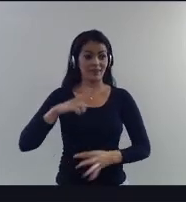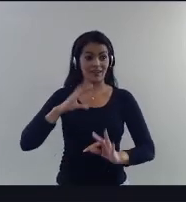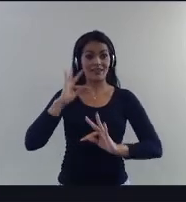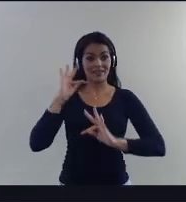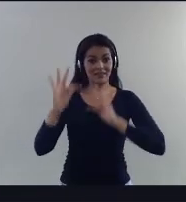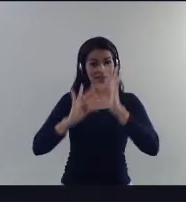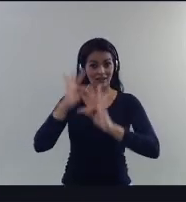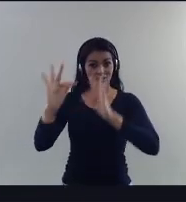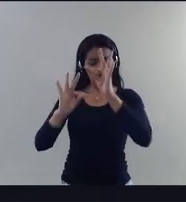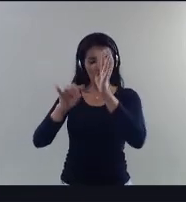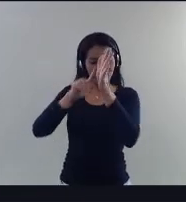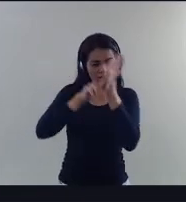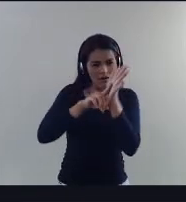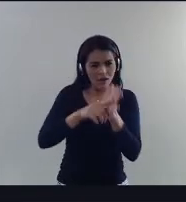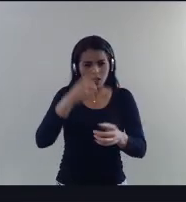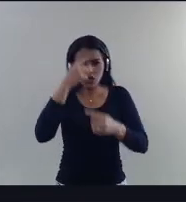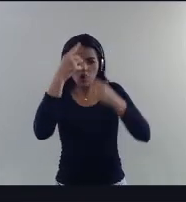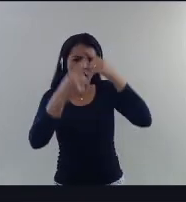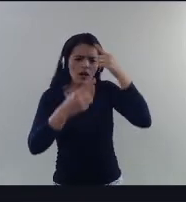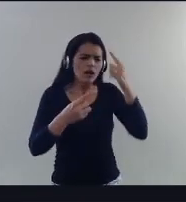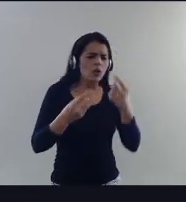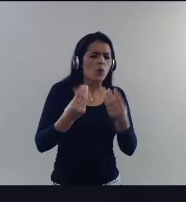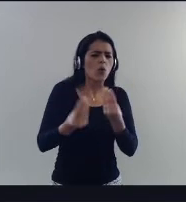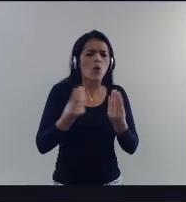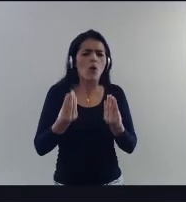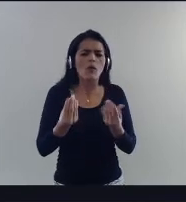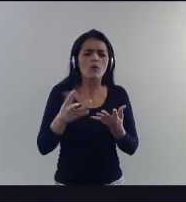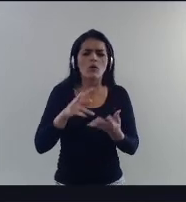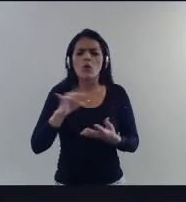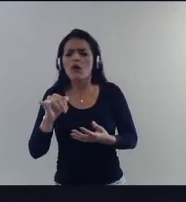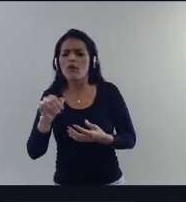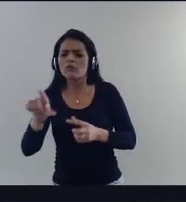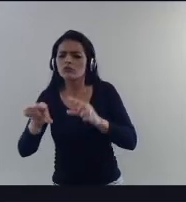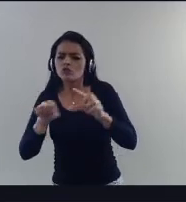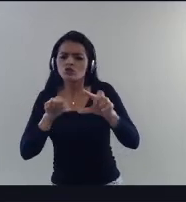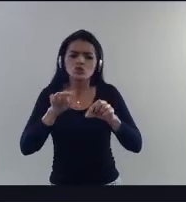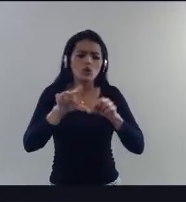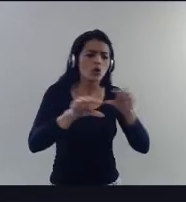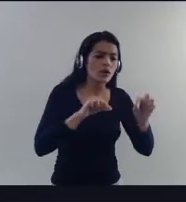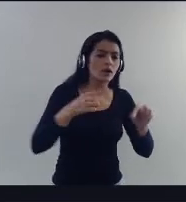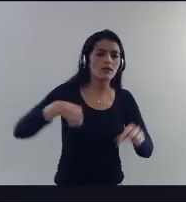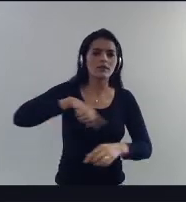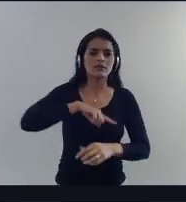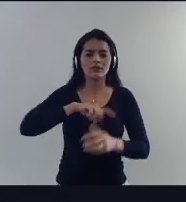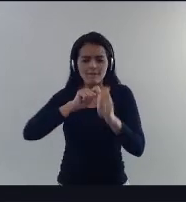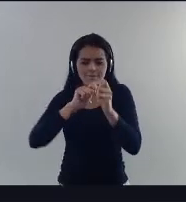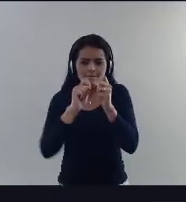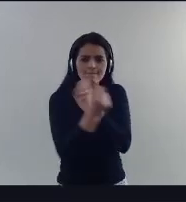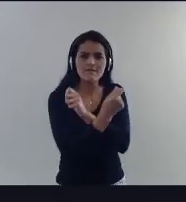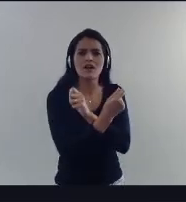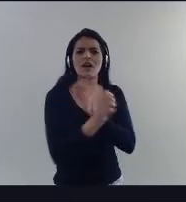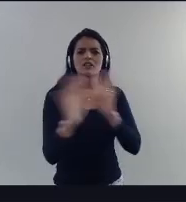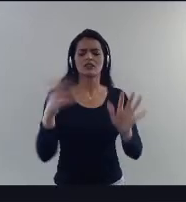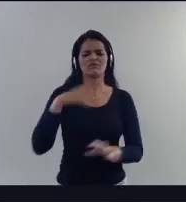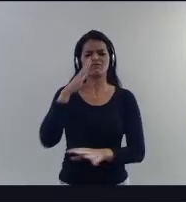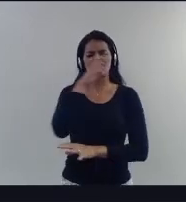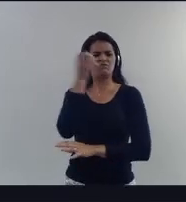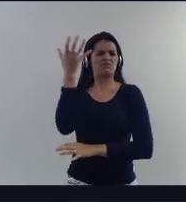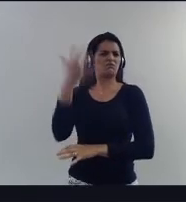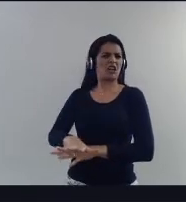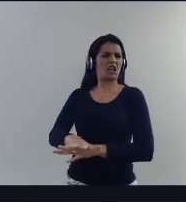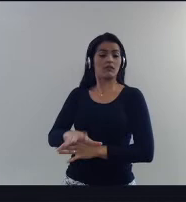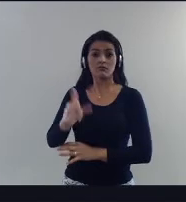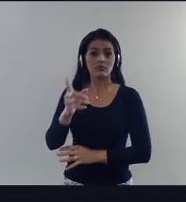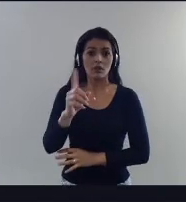tecnologia, analisar a inovação e ver onde que a gente pode se encaixar nisso. Não sejamos refratários a isso, porque isso contribui